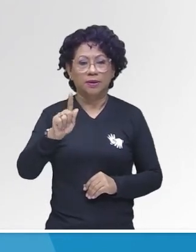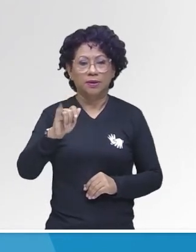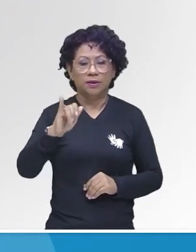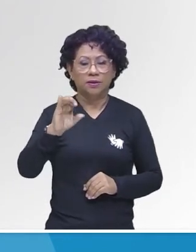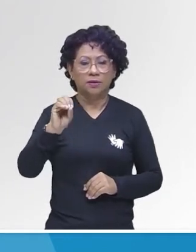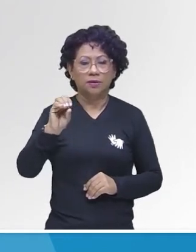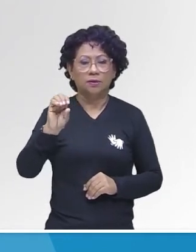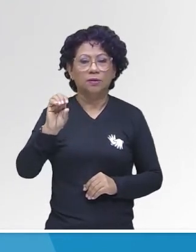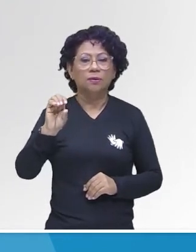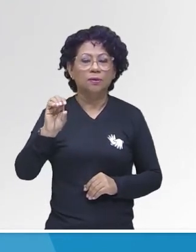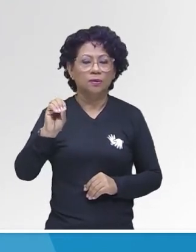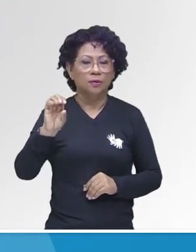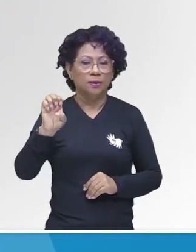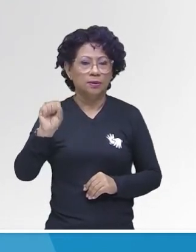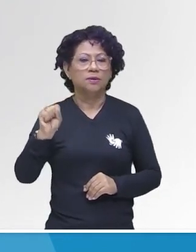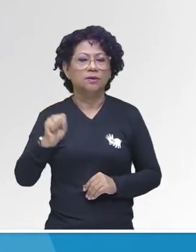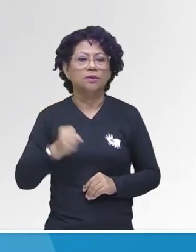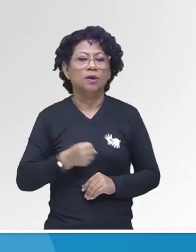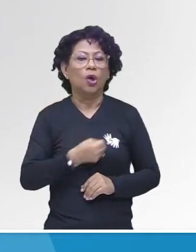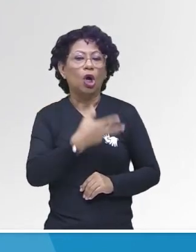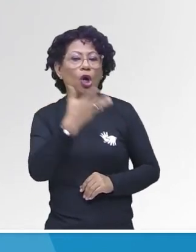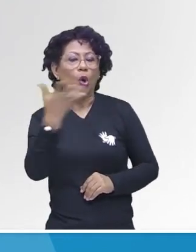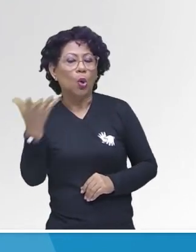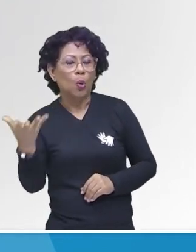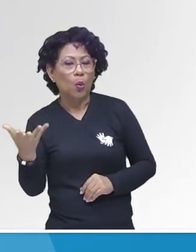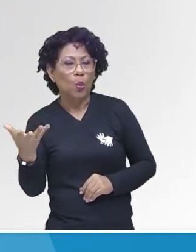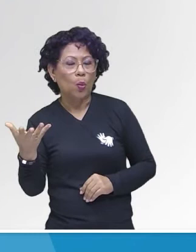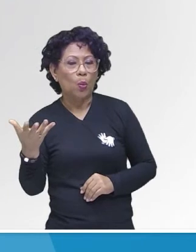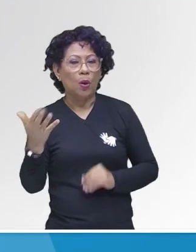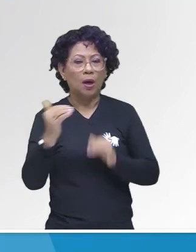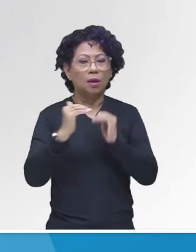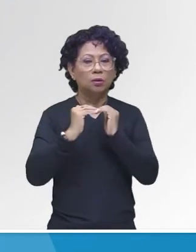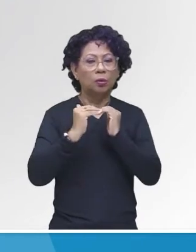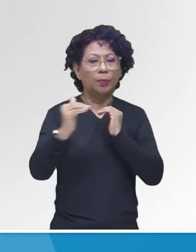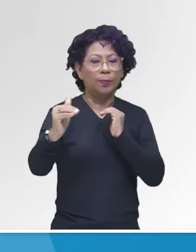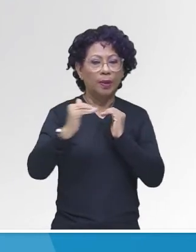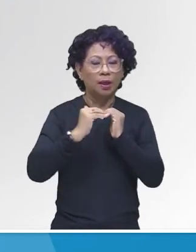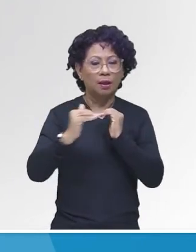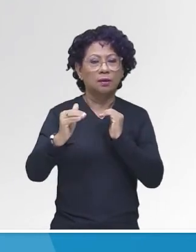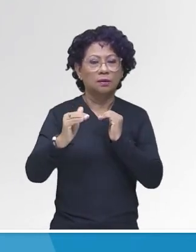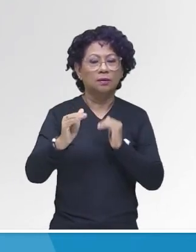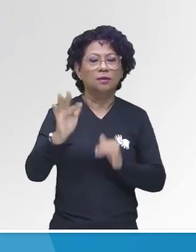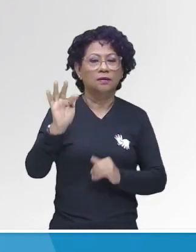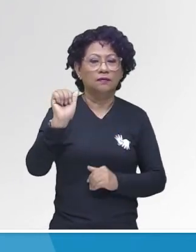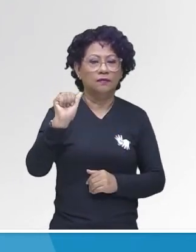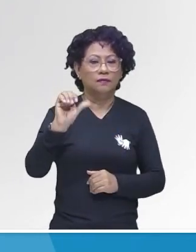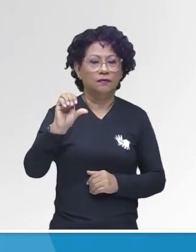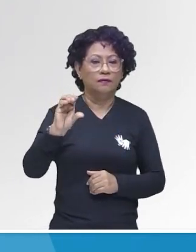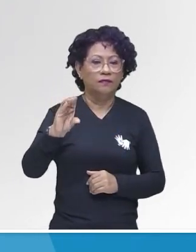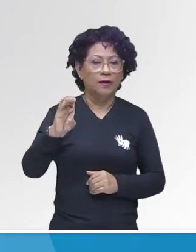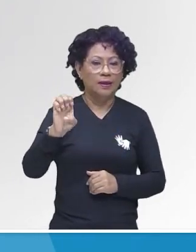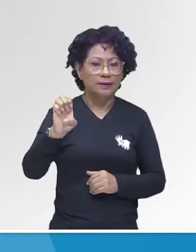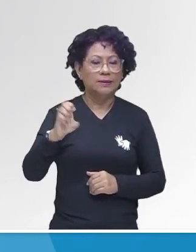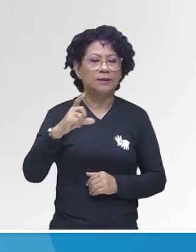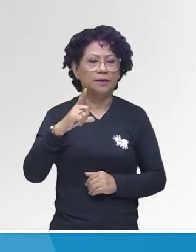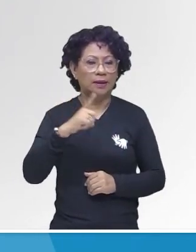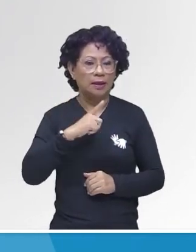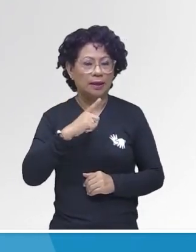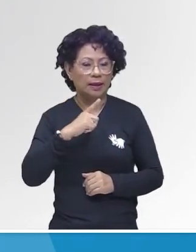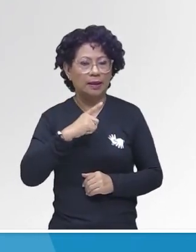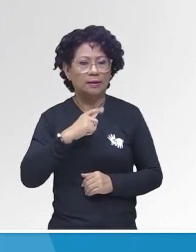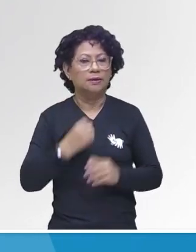as faces dessa pirâmide são formadas? E a letra B diz assim, ó, cada vértice